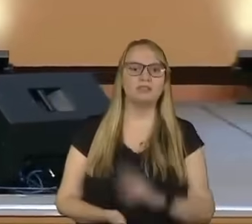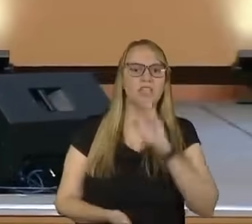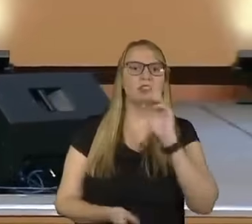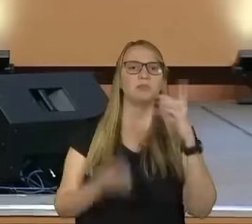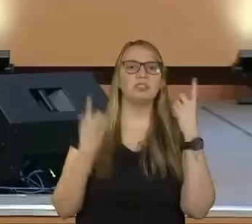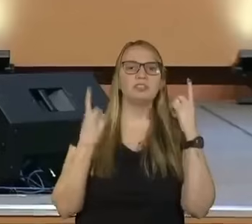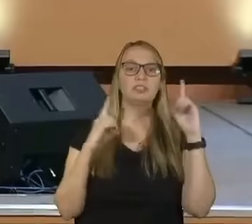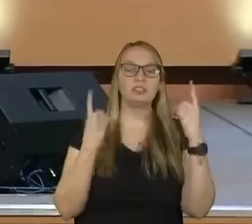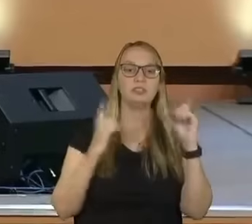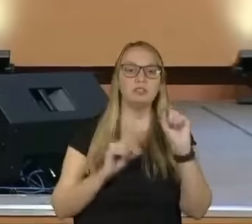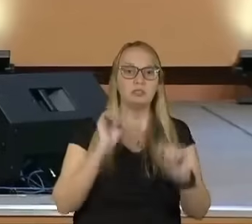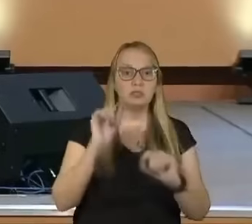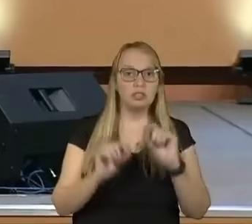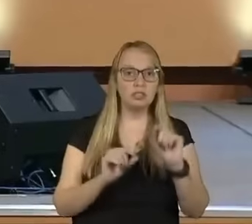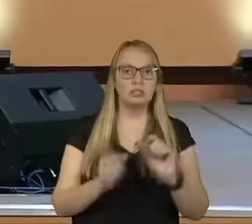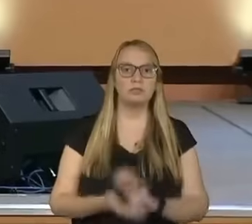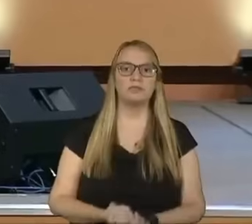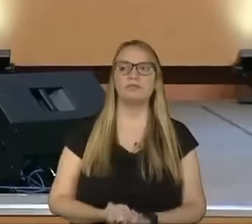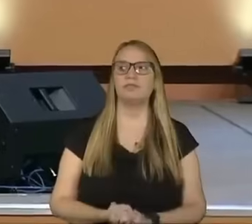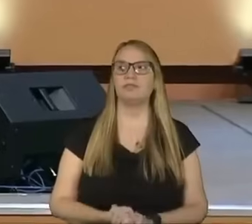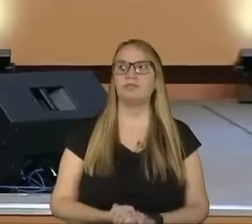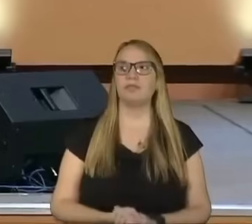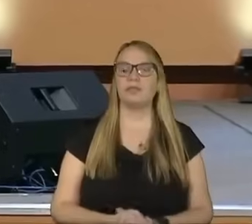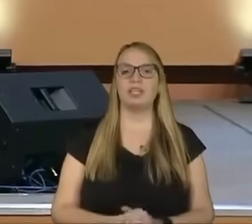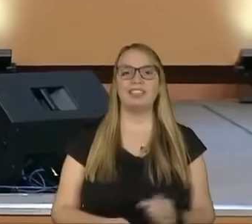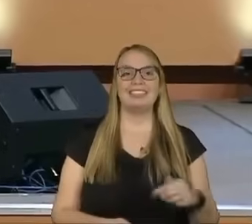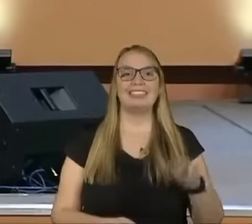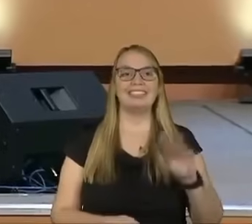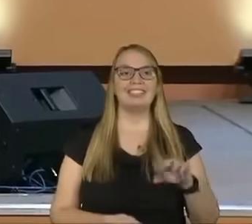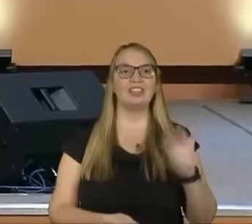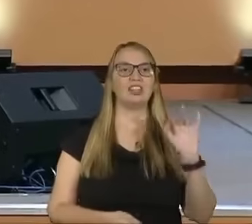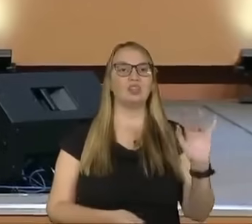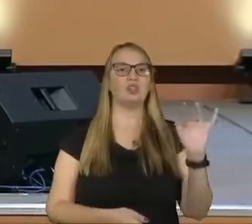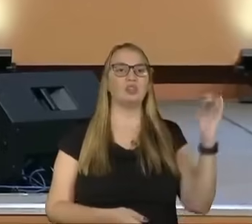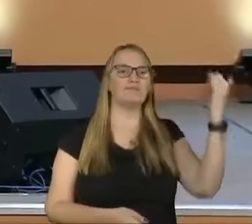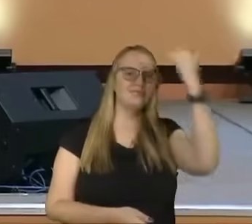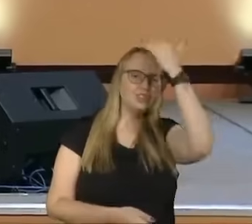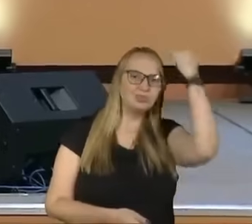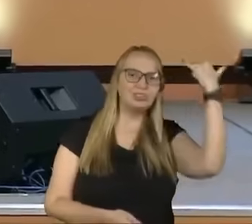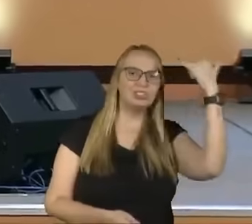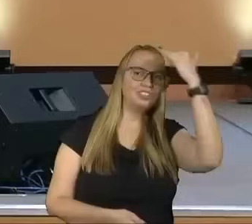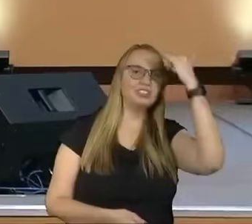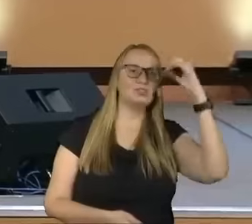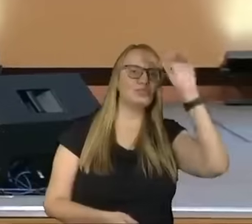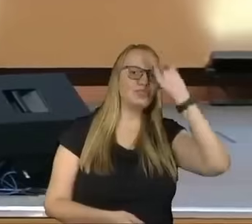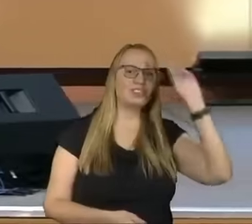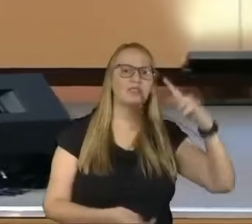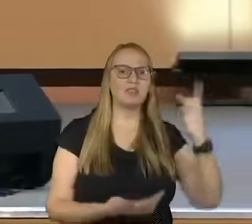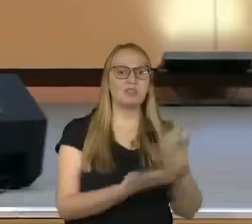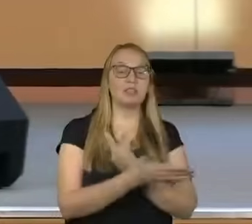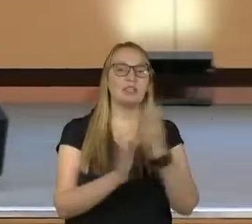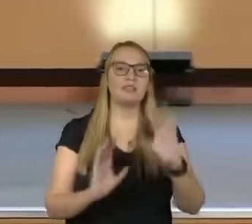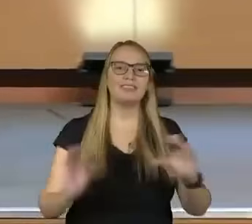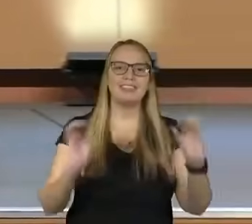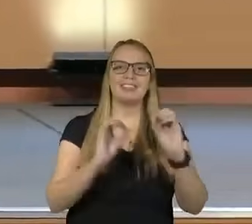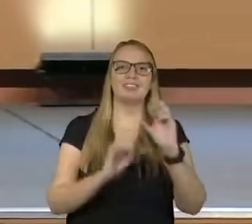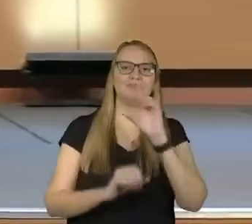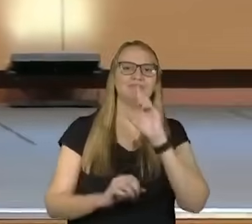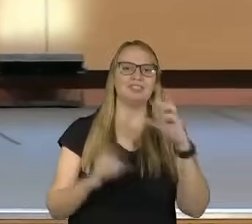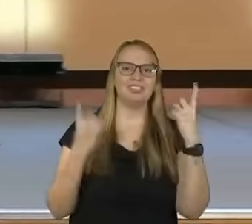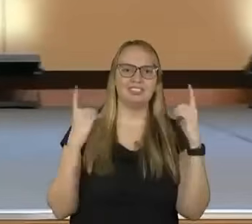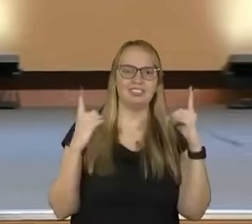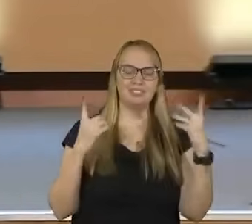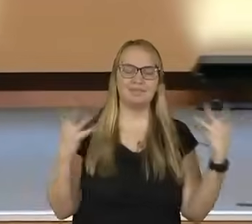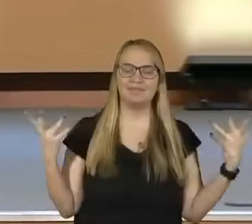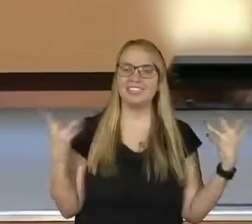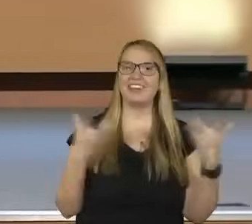de Davi quem é que toca no ungido do Senhor e fica impune a resposta de Davi é incrível ele tinha